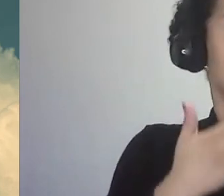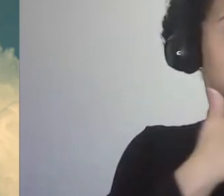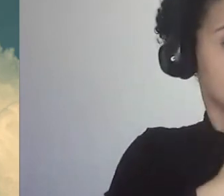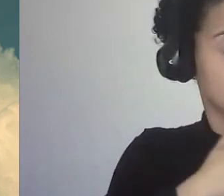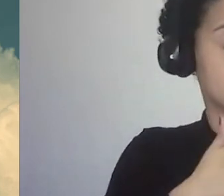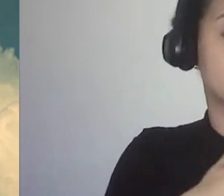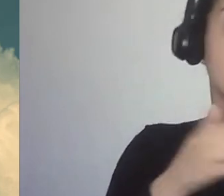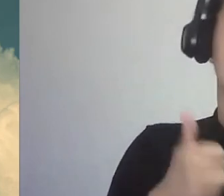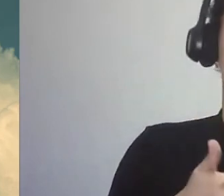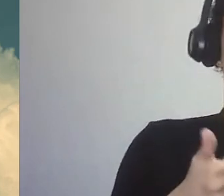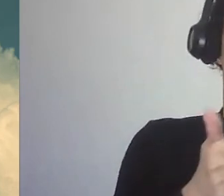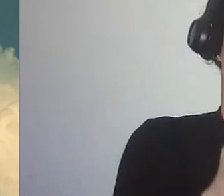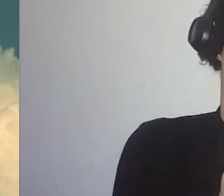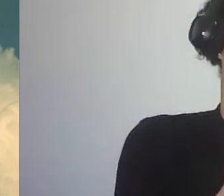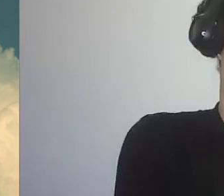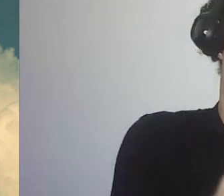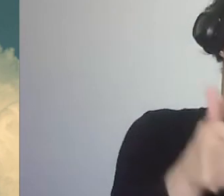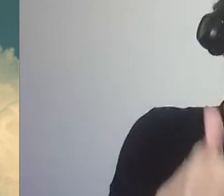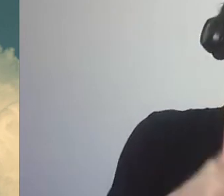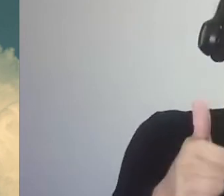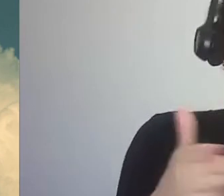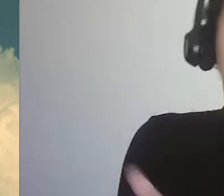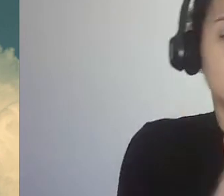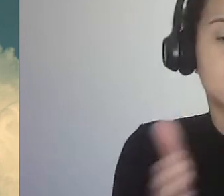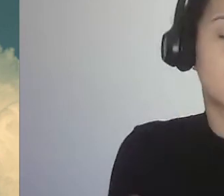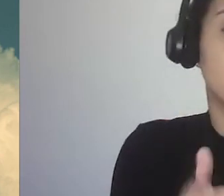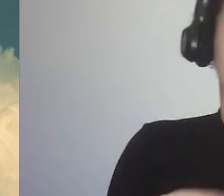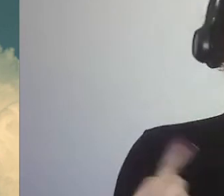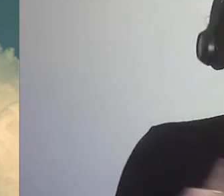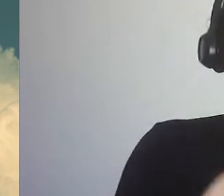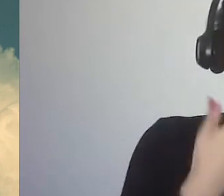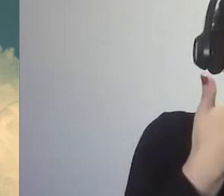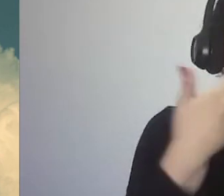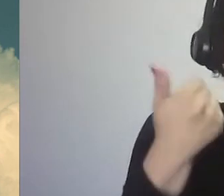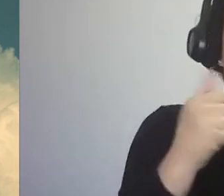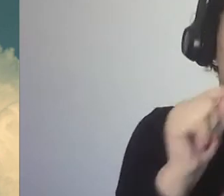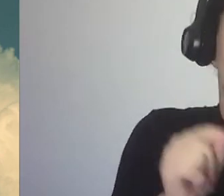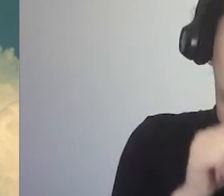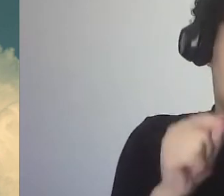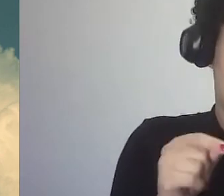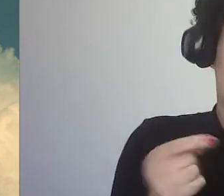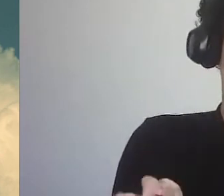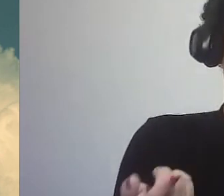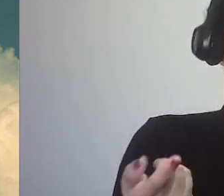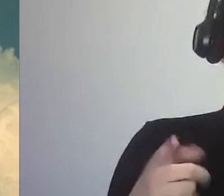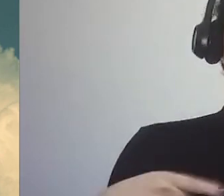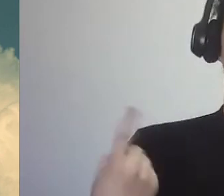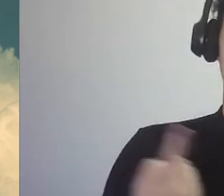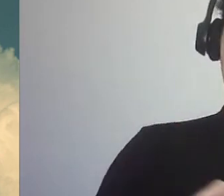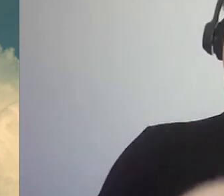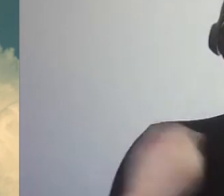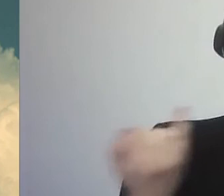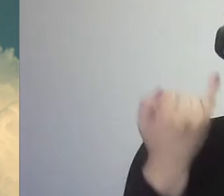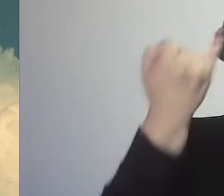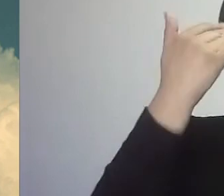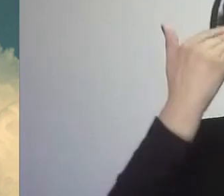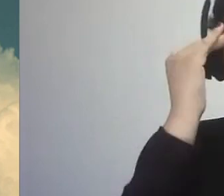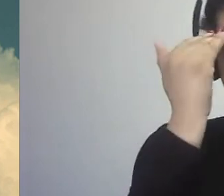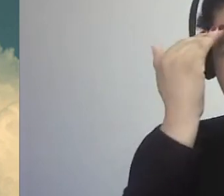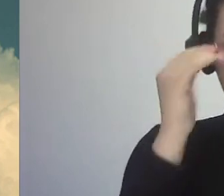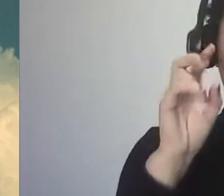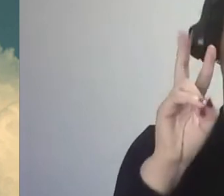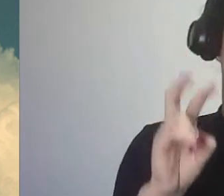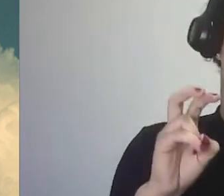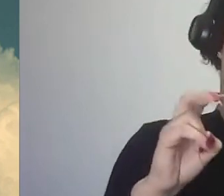métricas traz a identificar o que que eu posso melhorar nesse soft a gente trabalha muito na mentalidade de produtos à medida que da